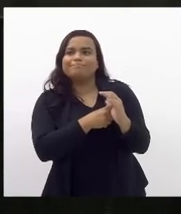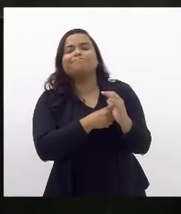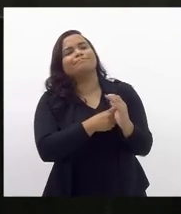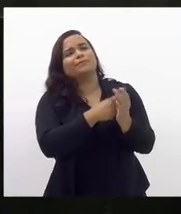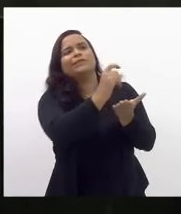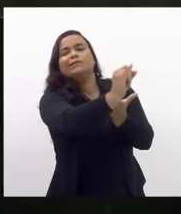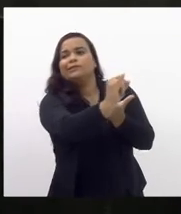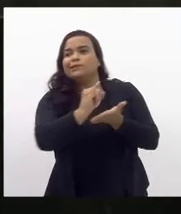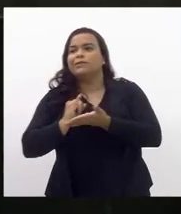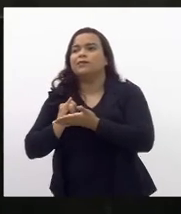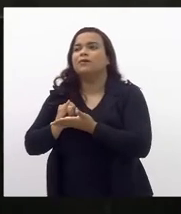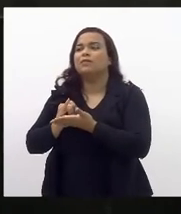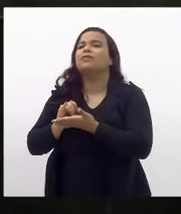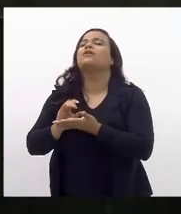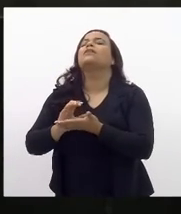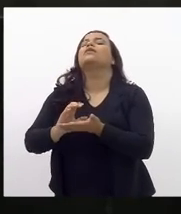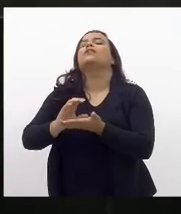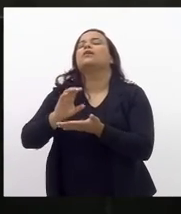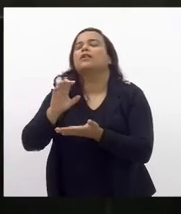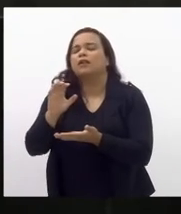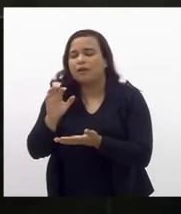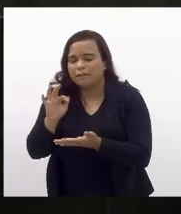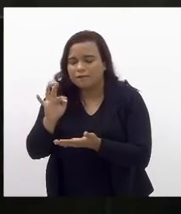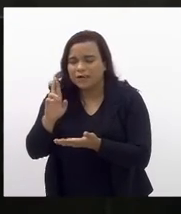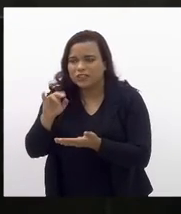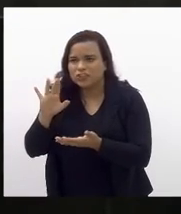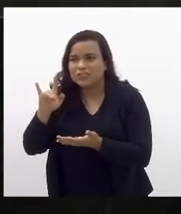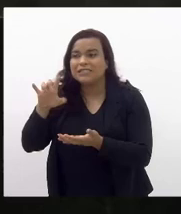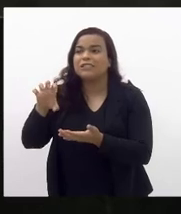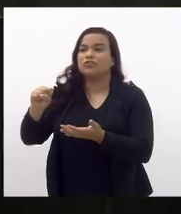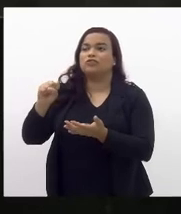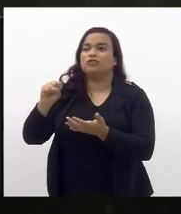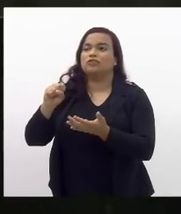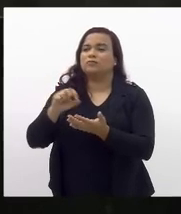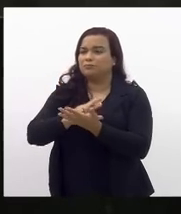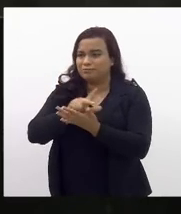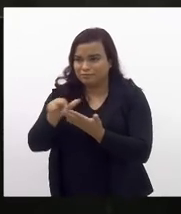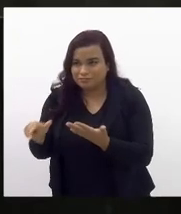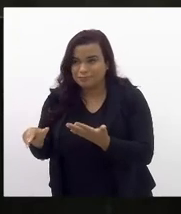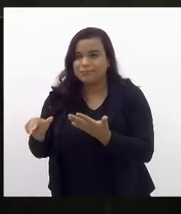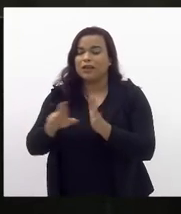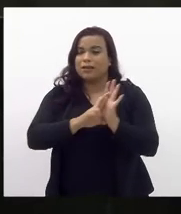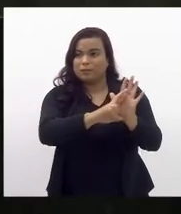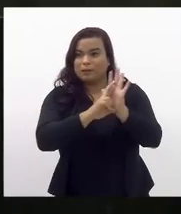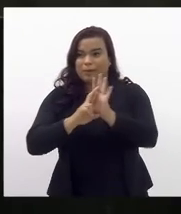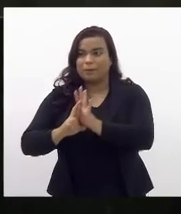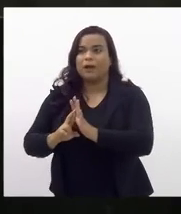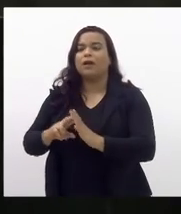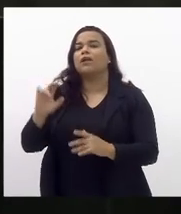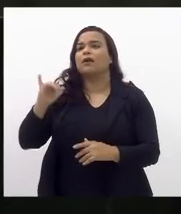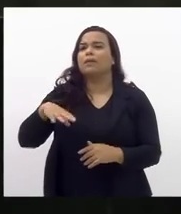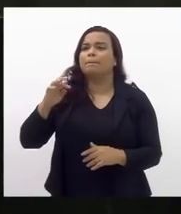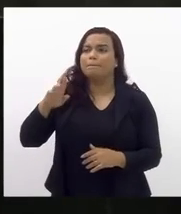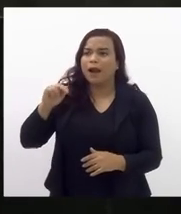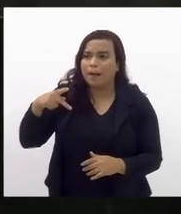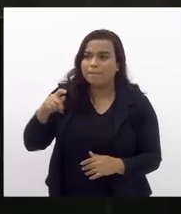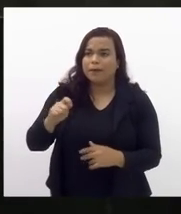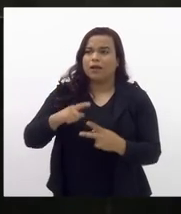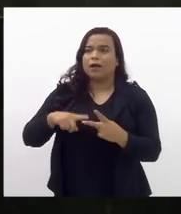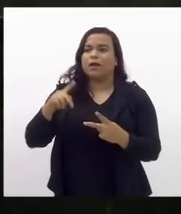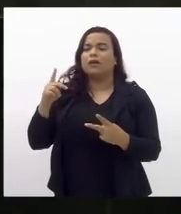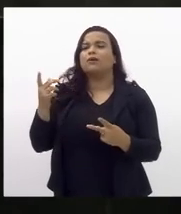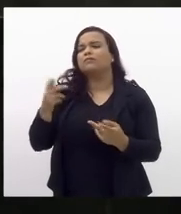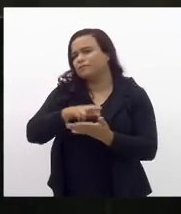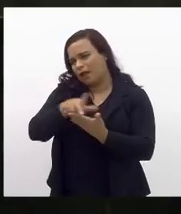de fertilizantes. A Embrapa presente, a Pesagro presente, entre outras representações, dando conta de que